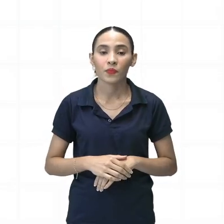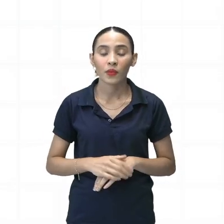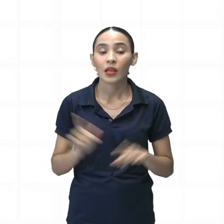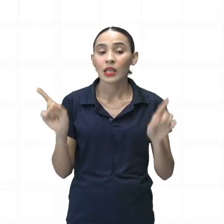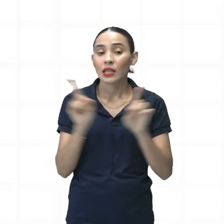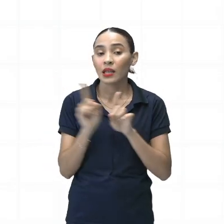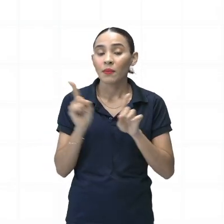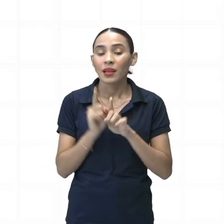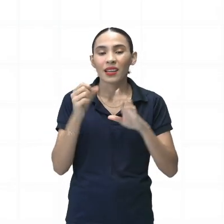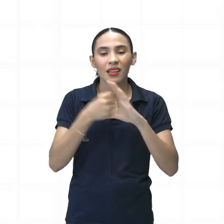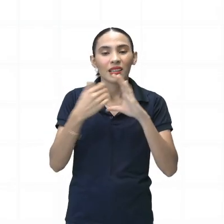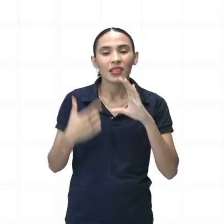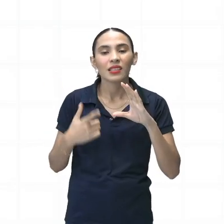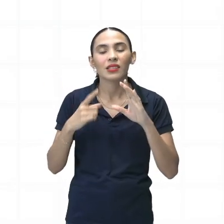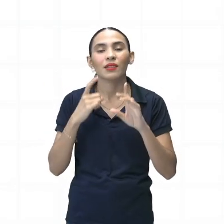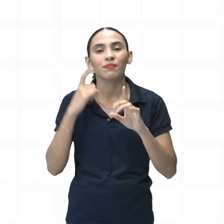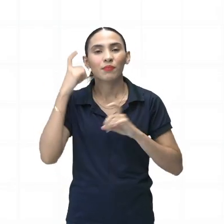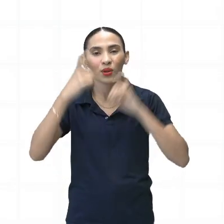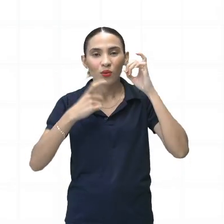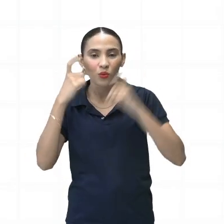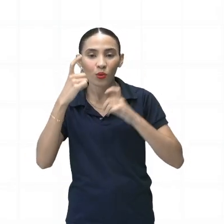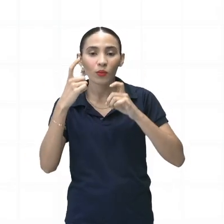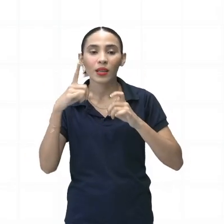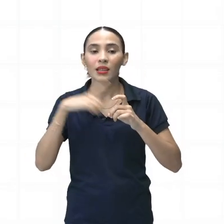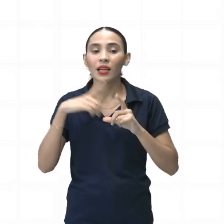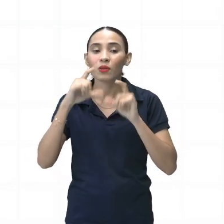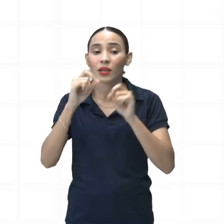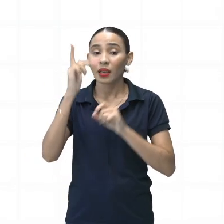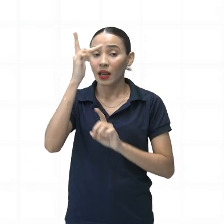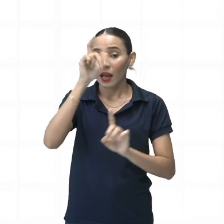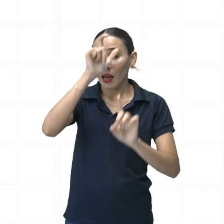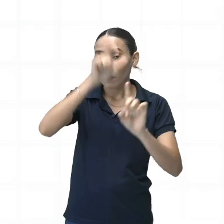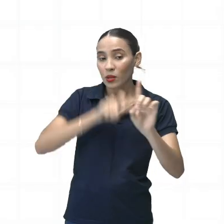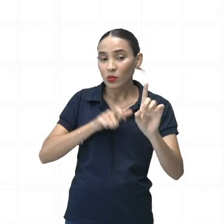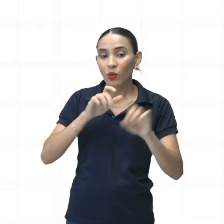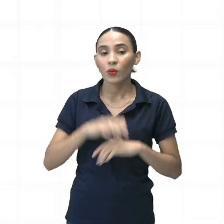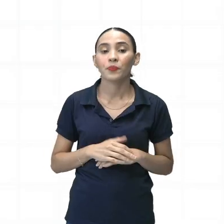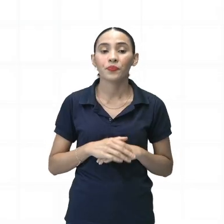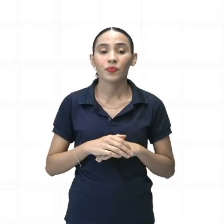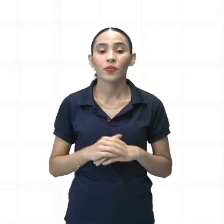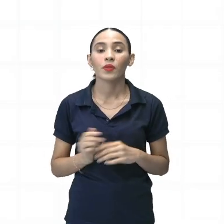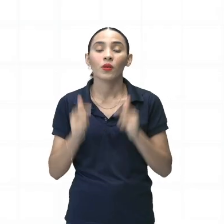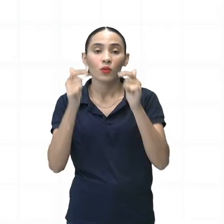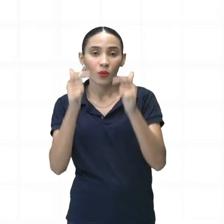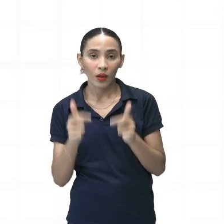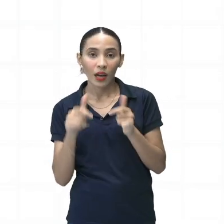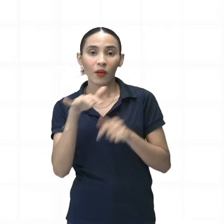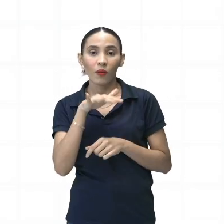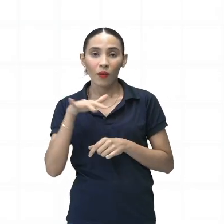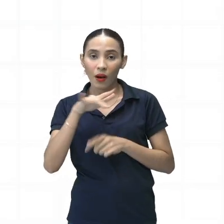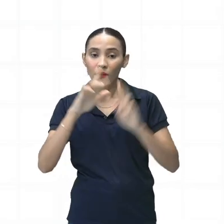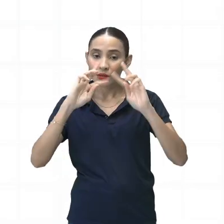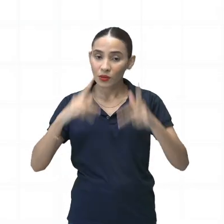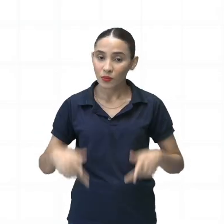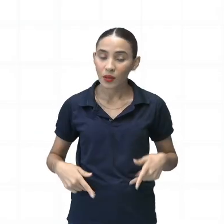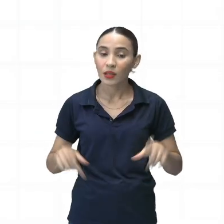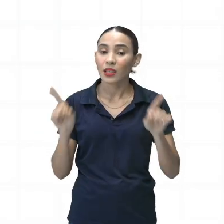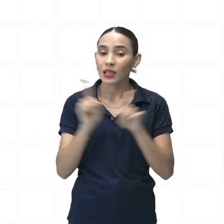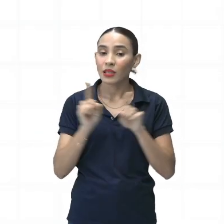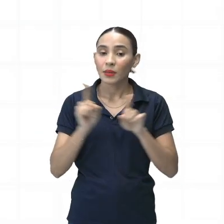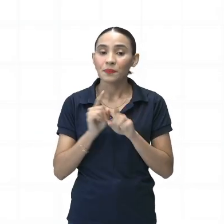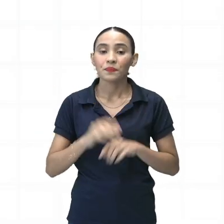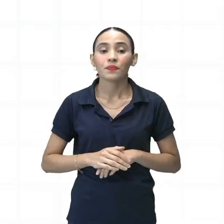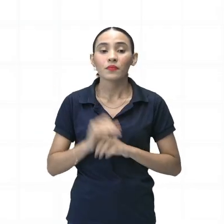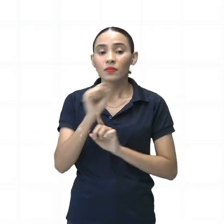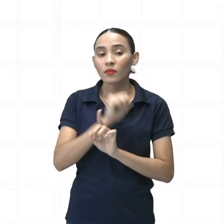cidadania, engloba também os aspectos terapêuticos e suas aplicações legais. Por exemplo, quando a gente pensa na